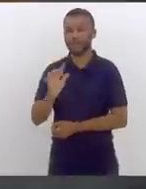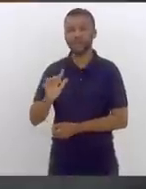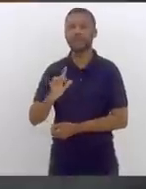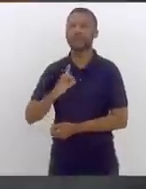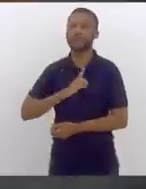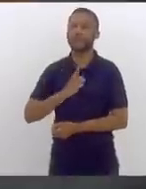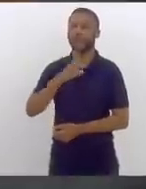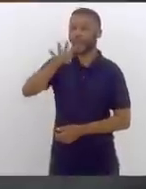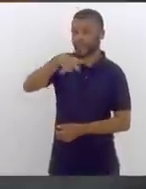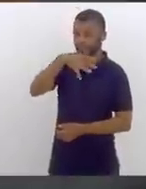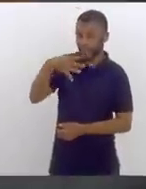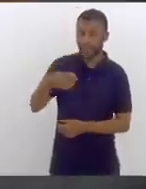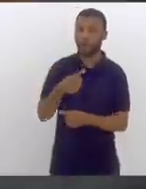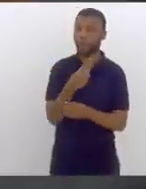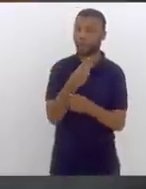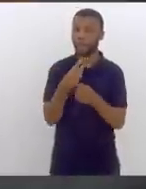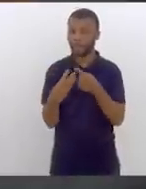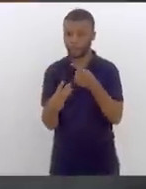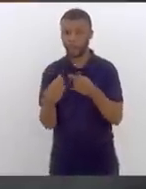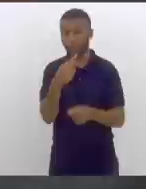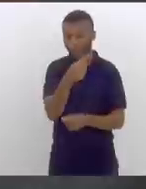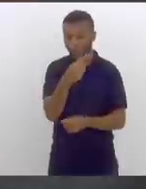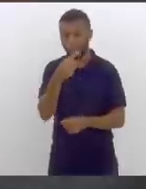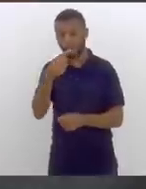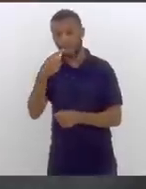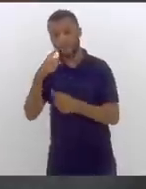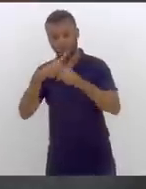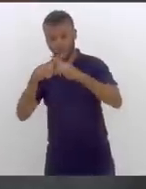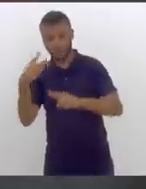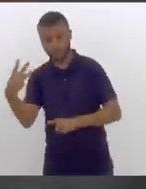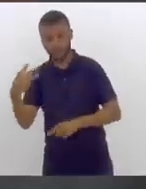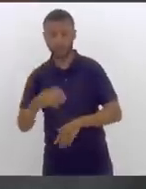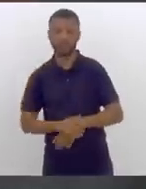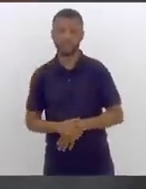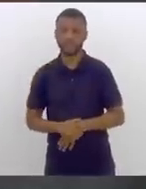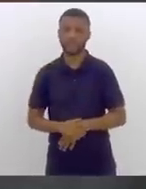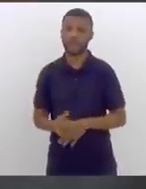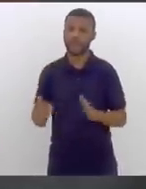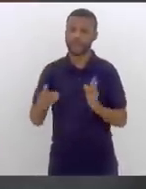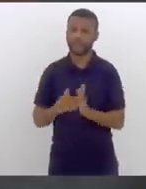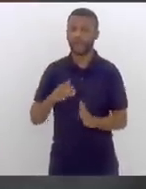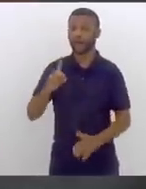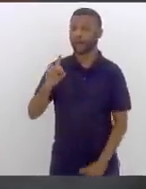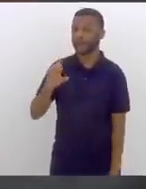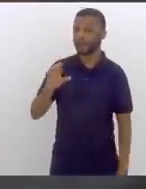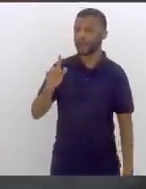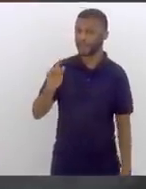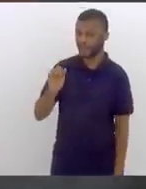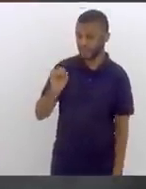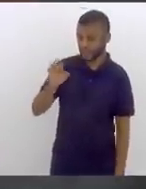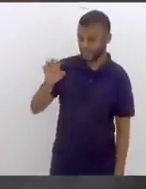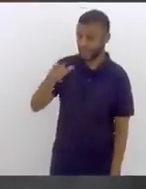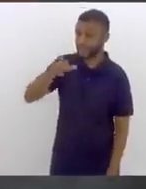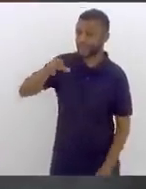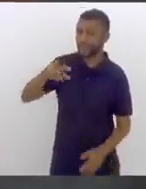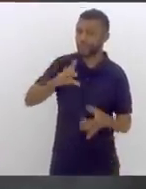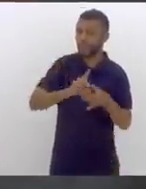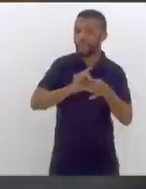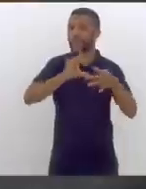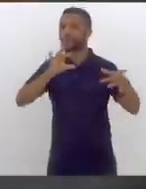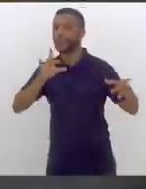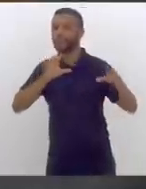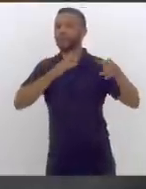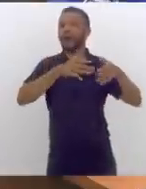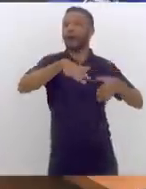3 policial penal tem escala 1 por 3 até o degasgo hoje já não faz mais parte da segurança pública na época fazia parte da Segurança